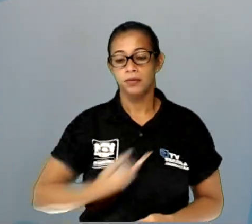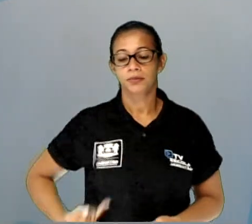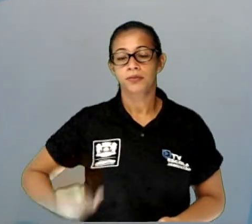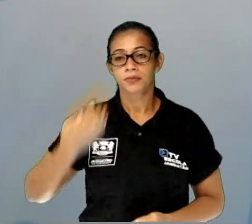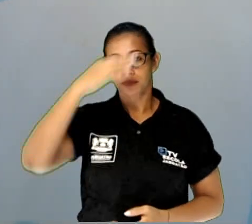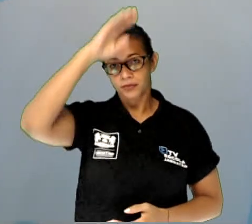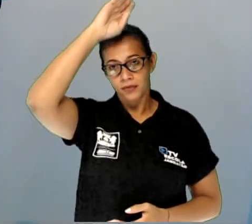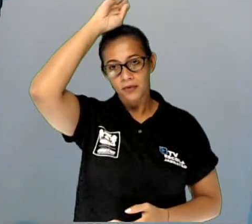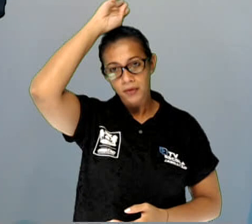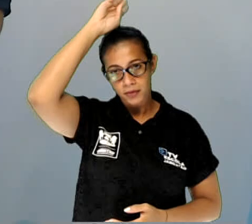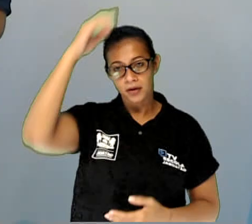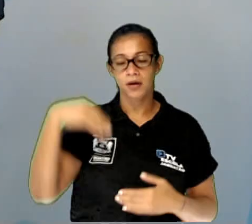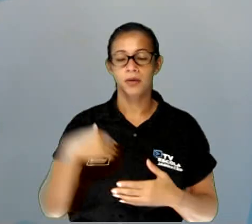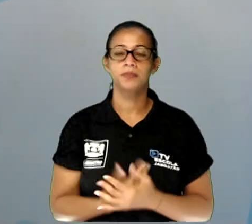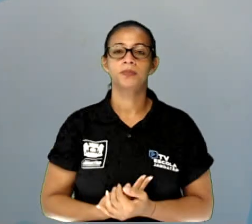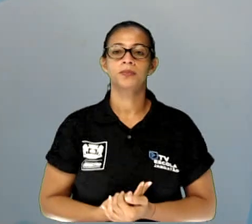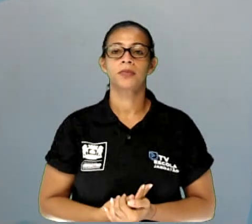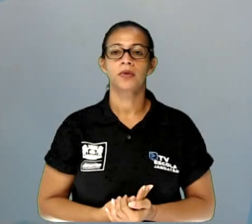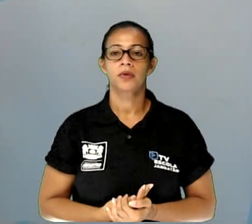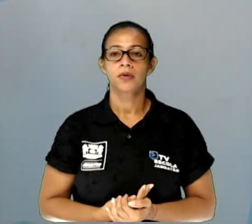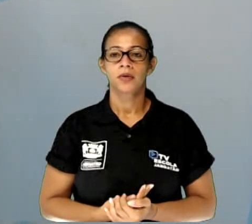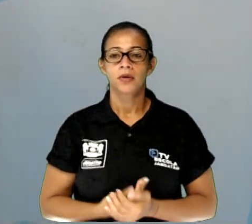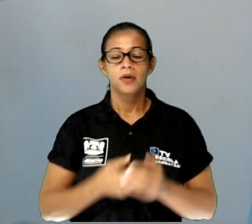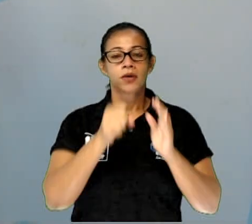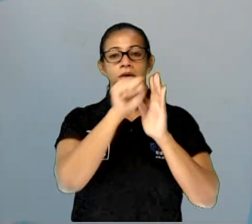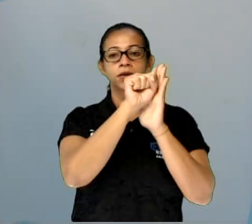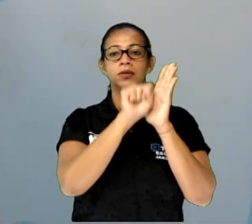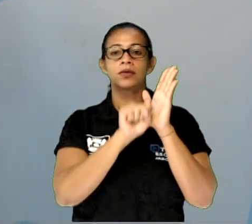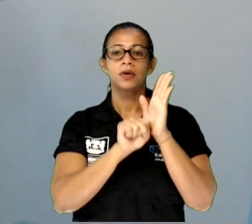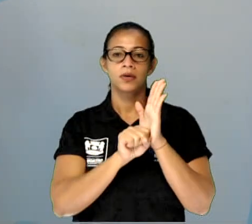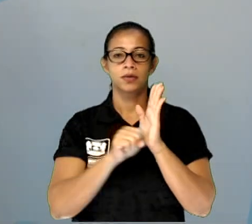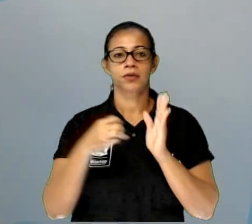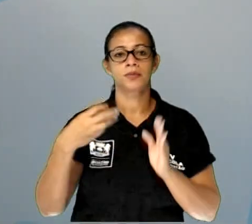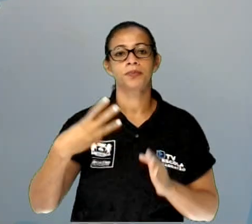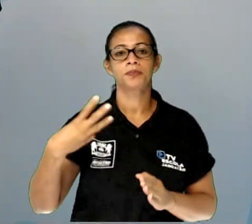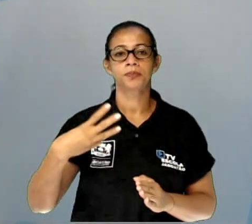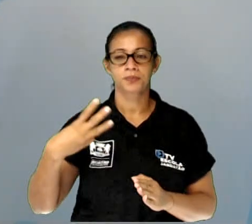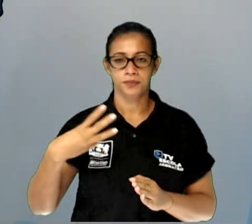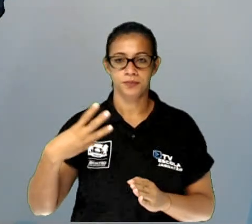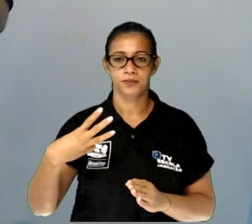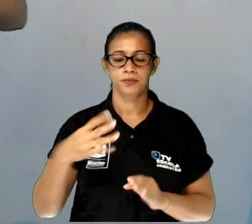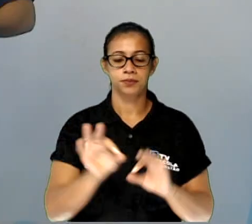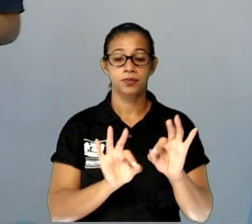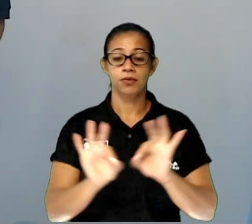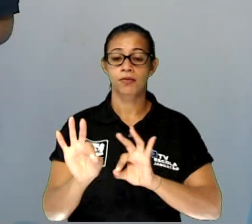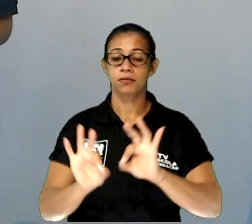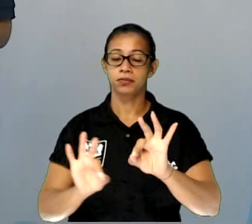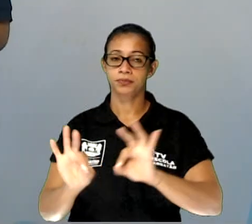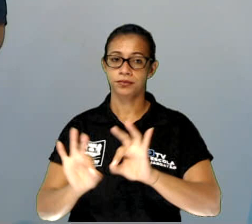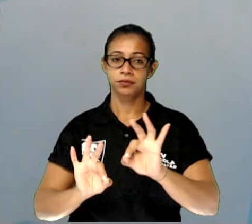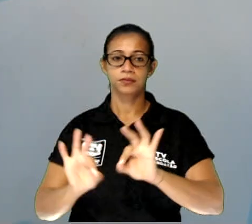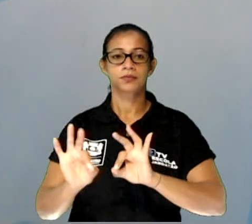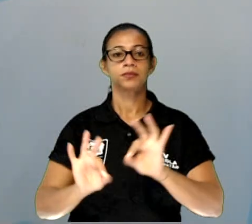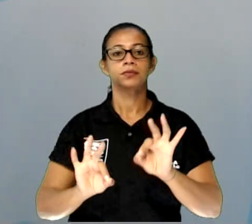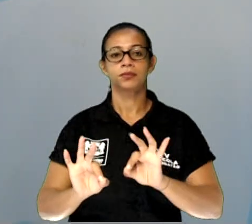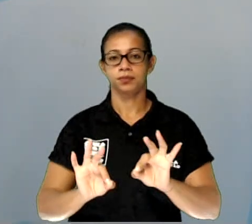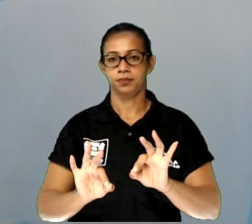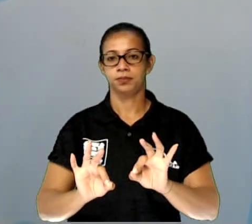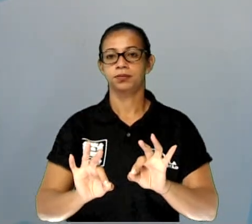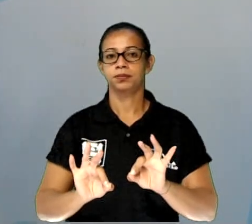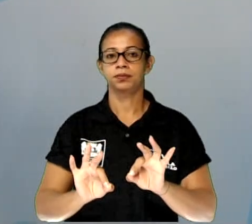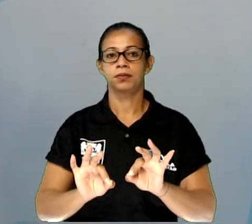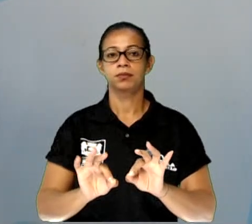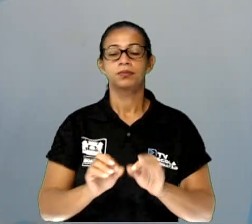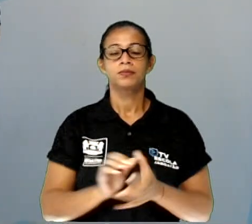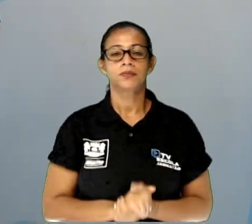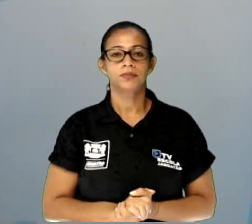Acontece que, a partir do século III, a manutenção e defesa ali do território romano ficou cada vez mais difícil,